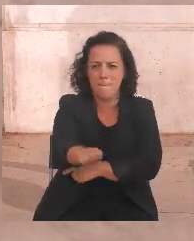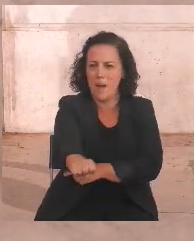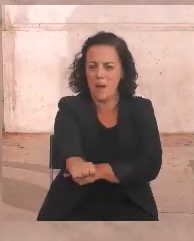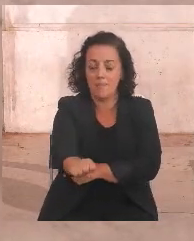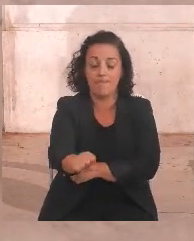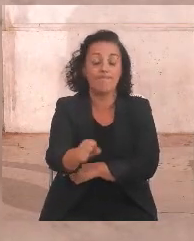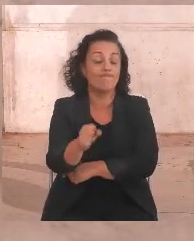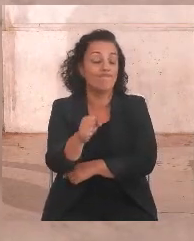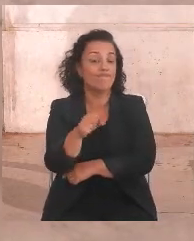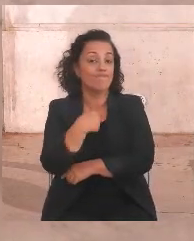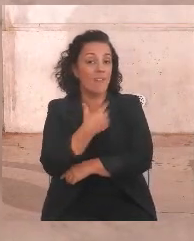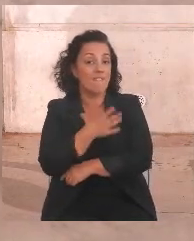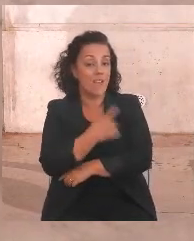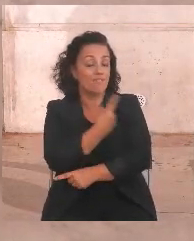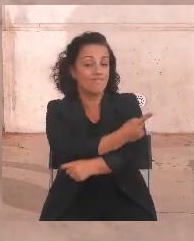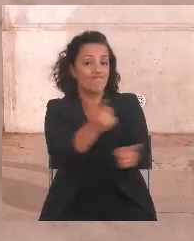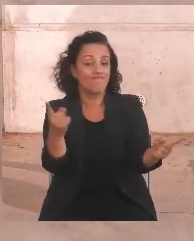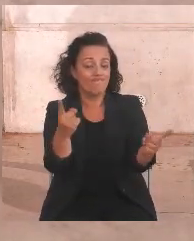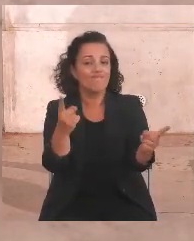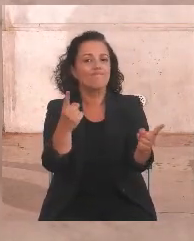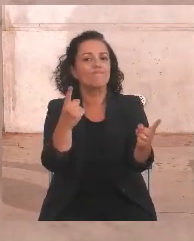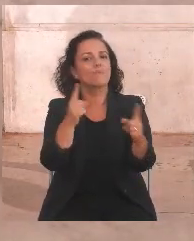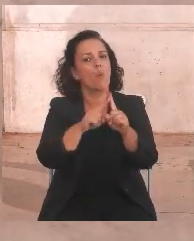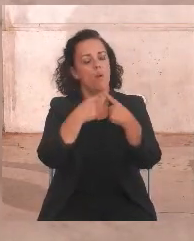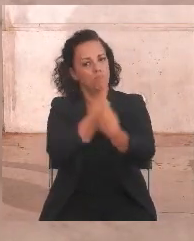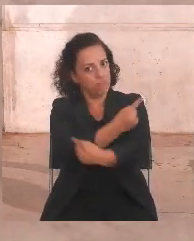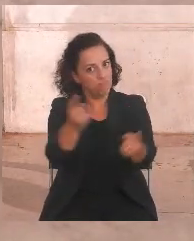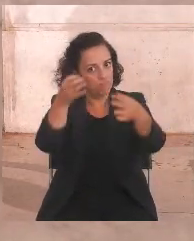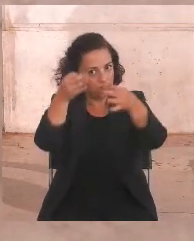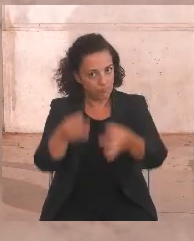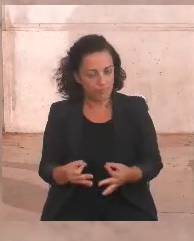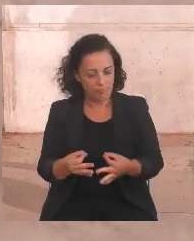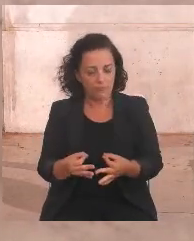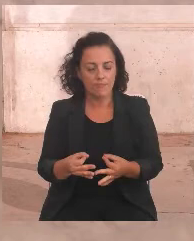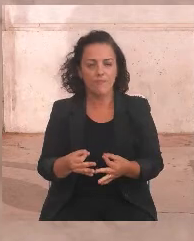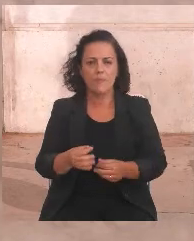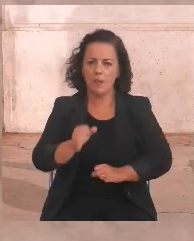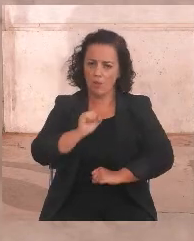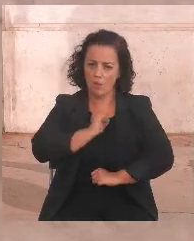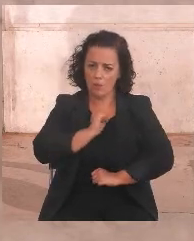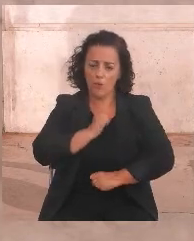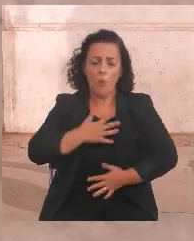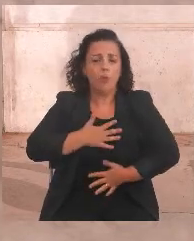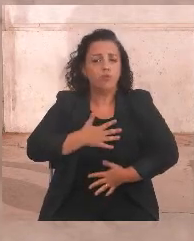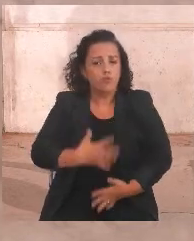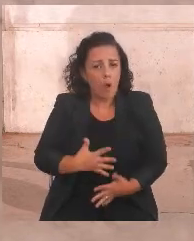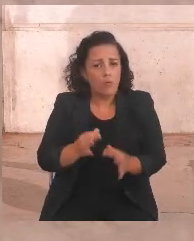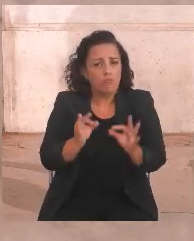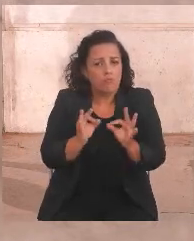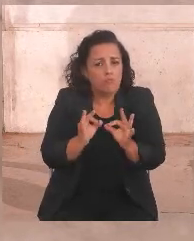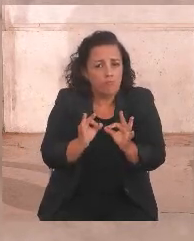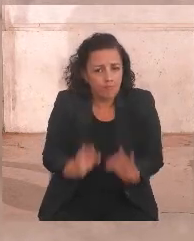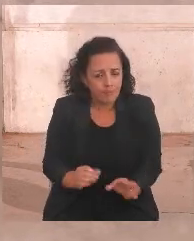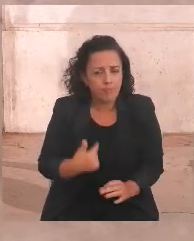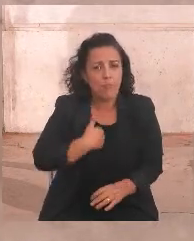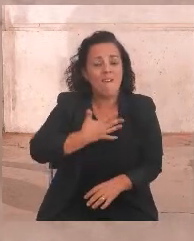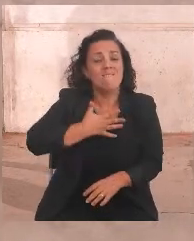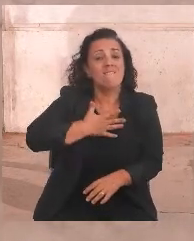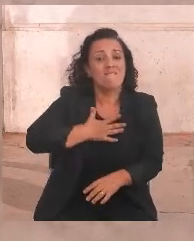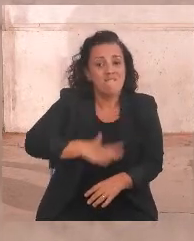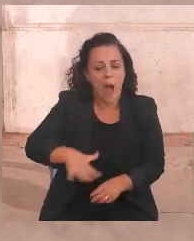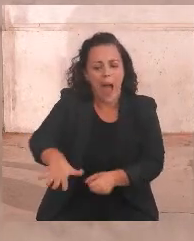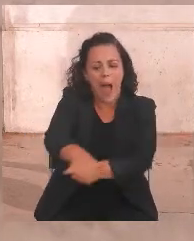gostava de vos dizer, hoje aqui, de vos anunciar que é minha intenção ficar diretamente